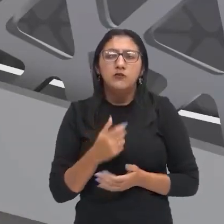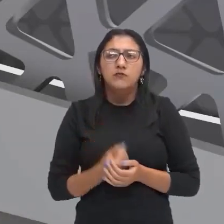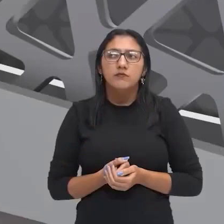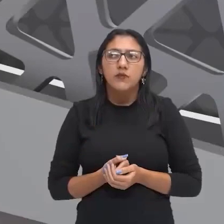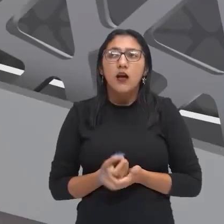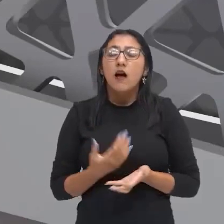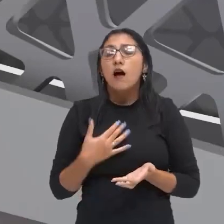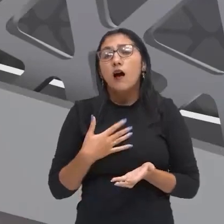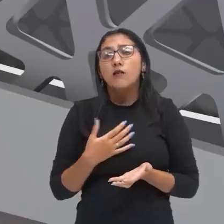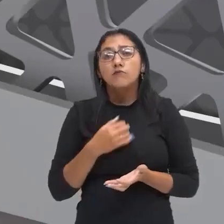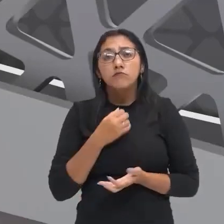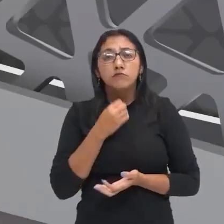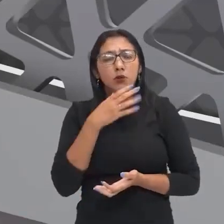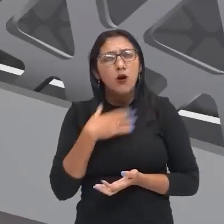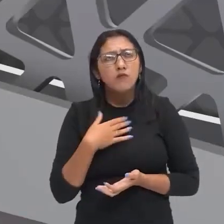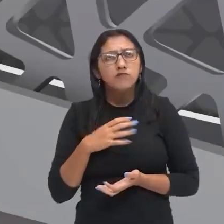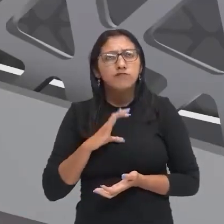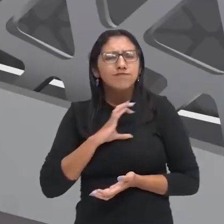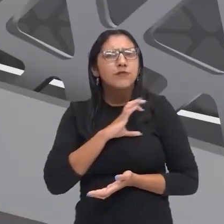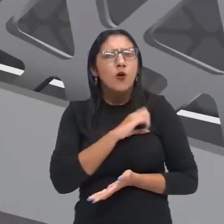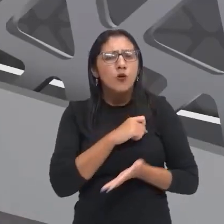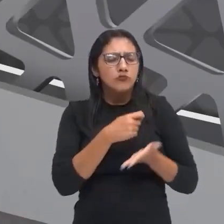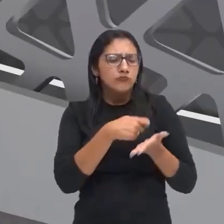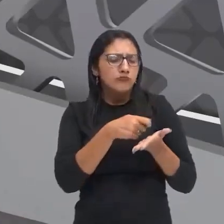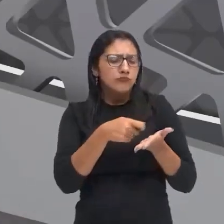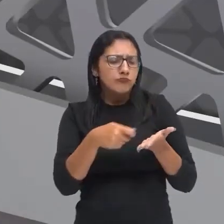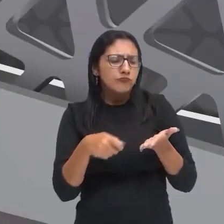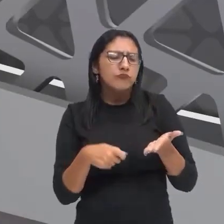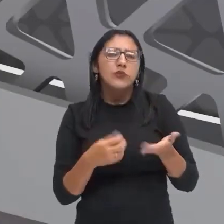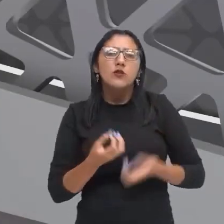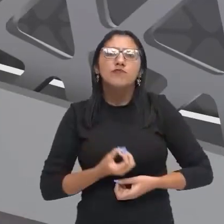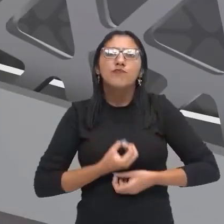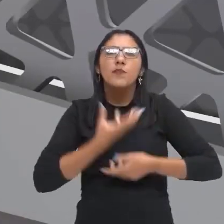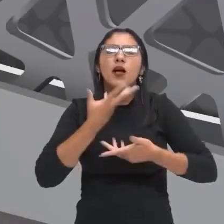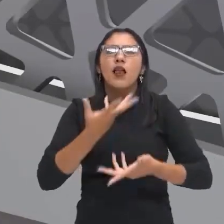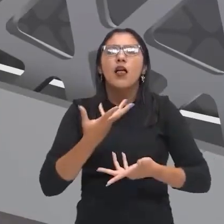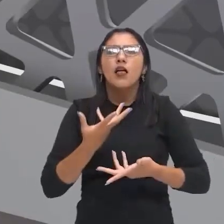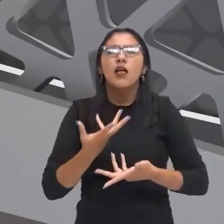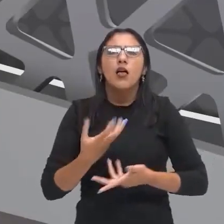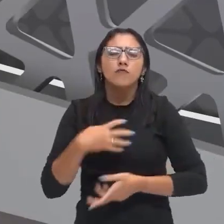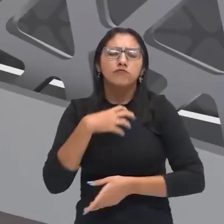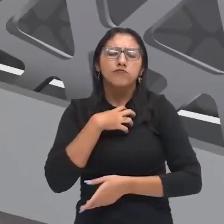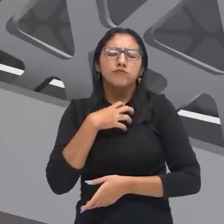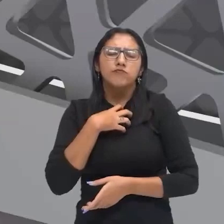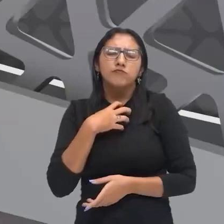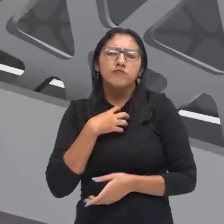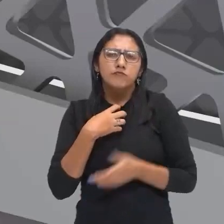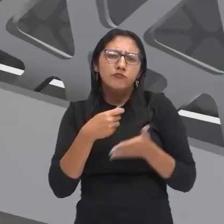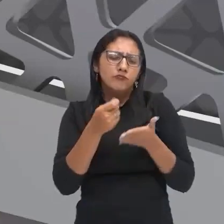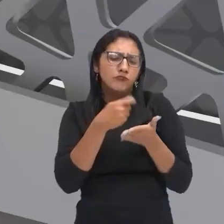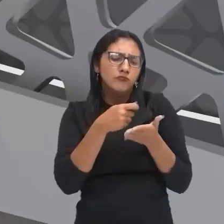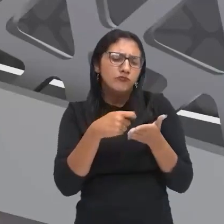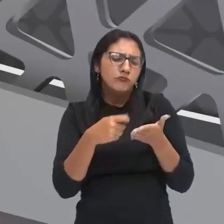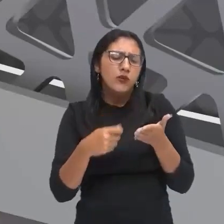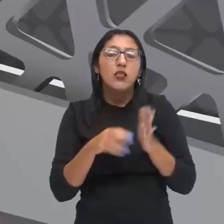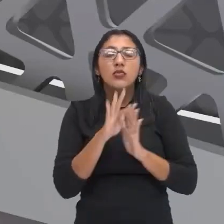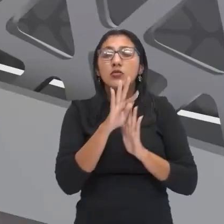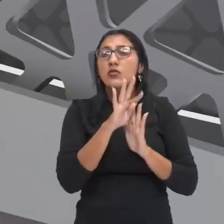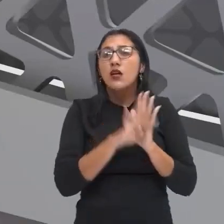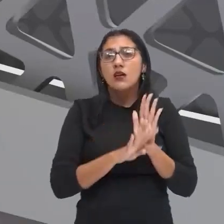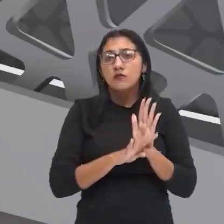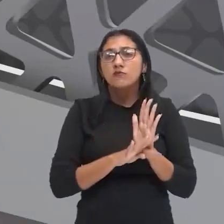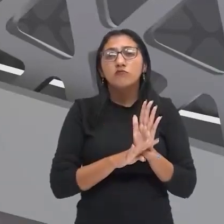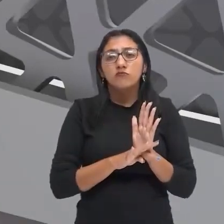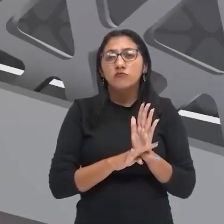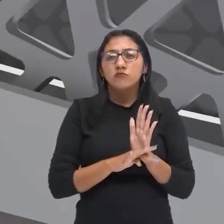gosto de escrever. Eu gosto muito de escrever, gosto muito de expressar aquilo que eu sinto por meio de textos.